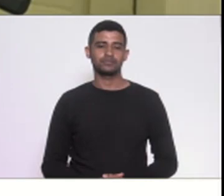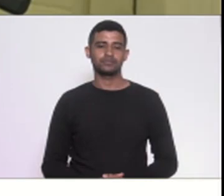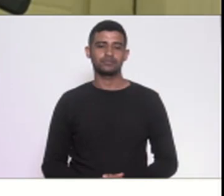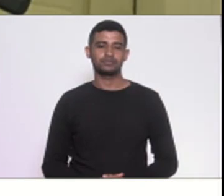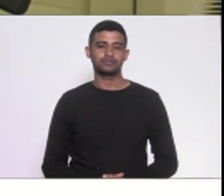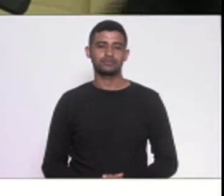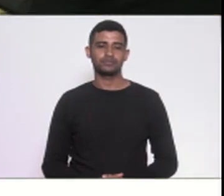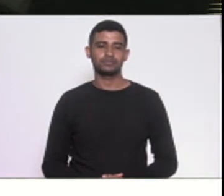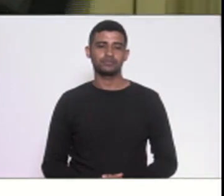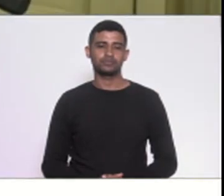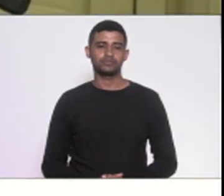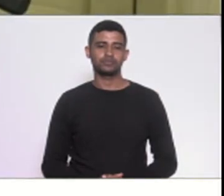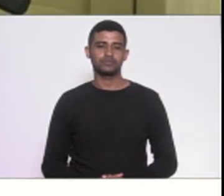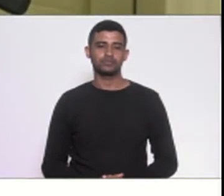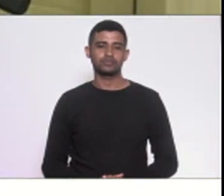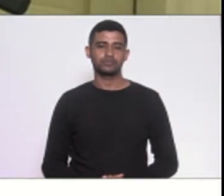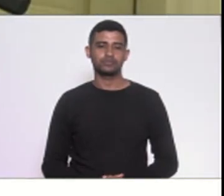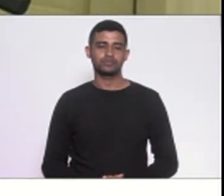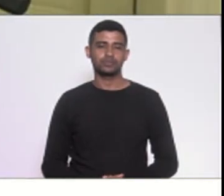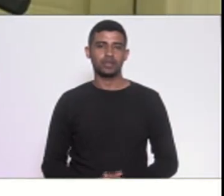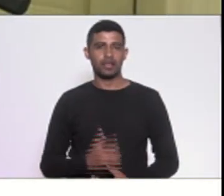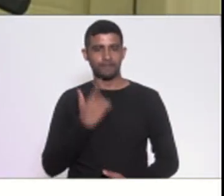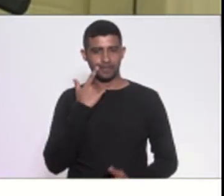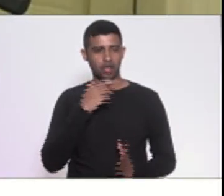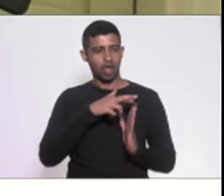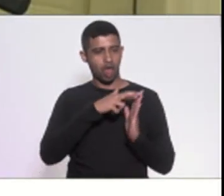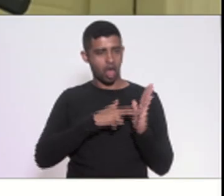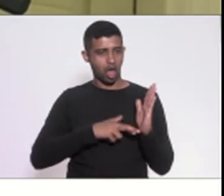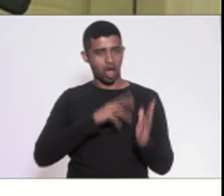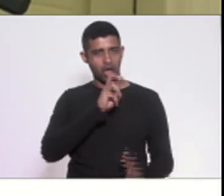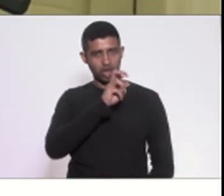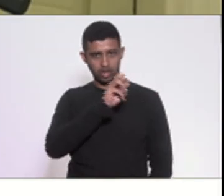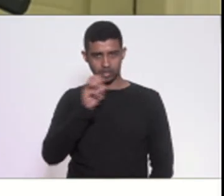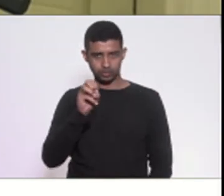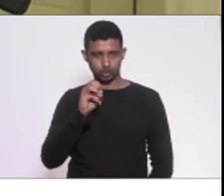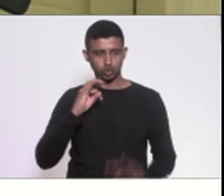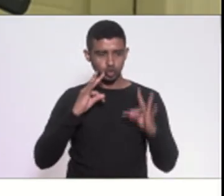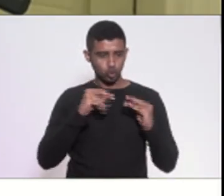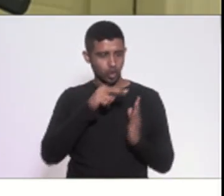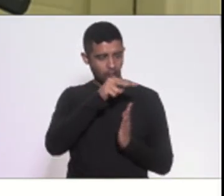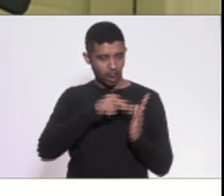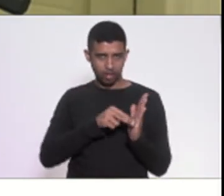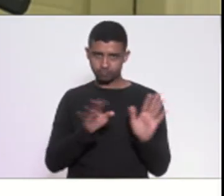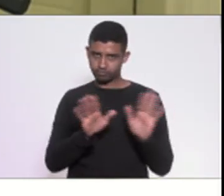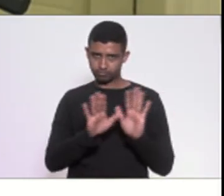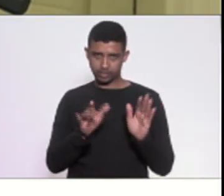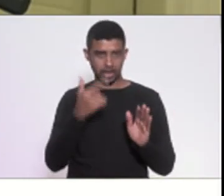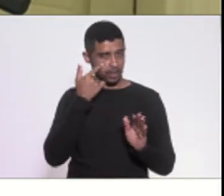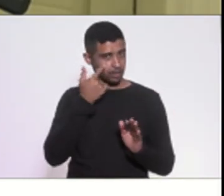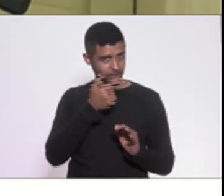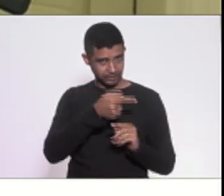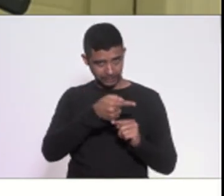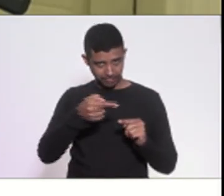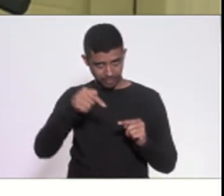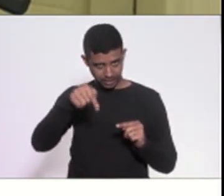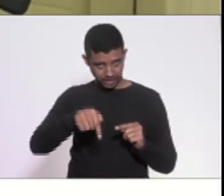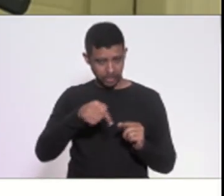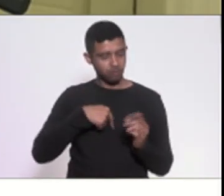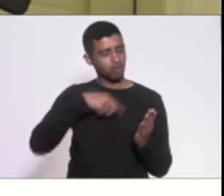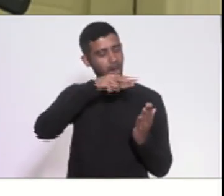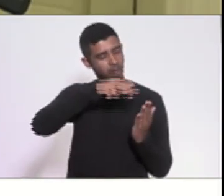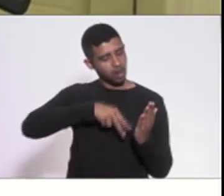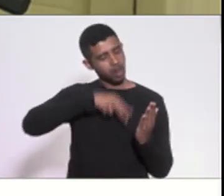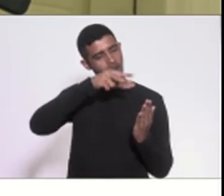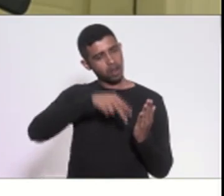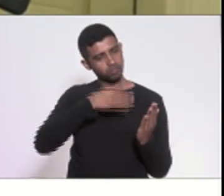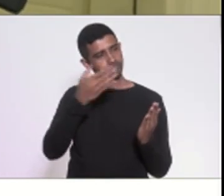acesso, obviamente, às 500 páginas, né? Vou ler essa semana para que a gente veja se